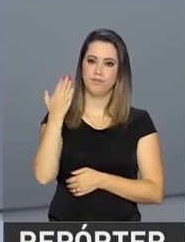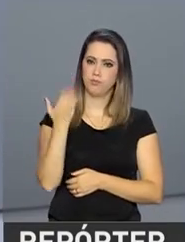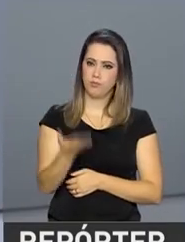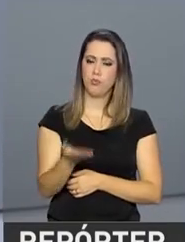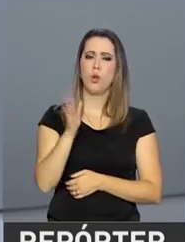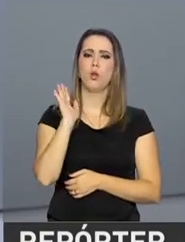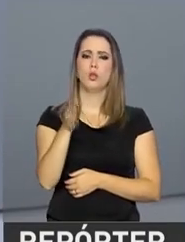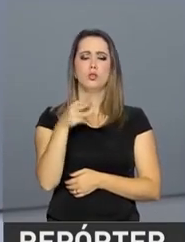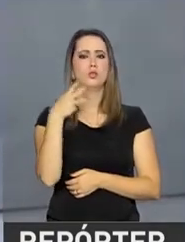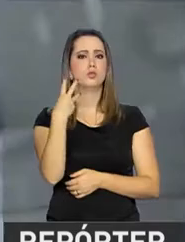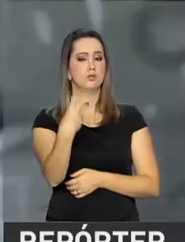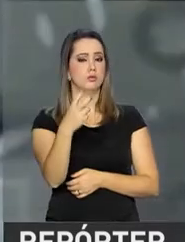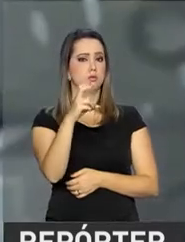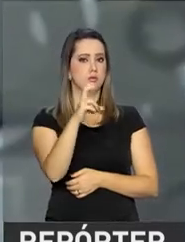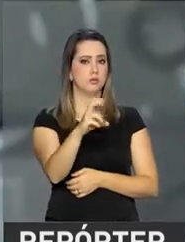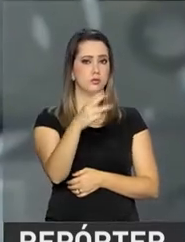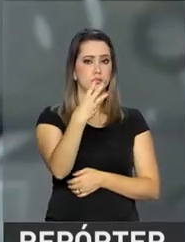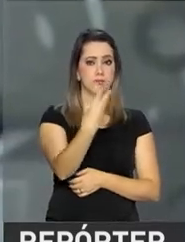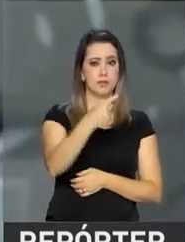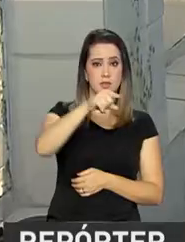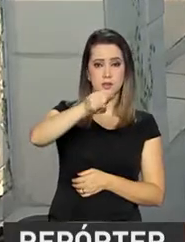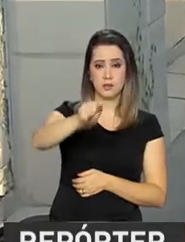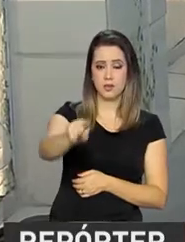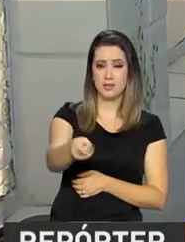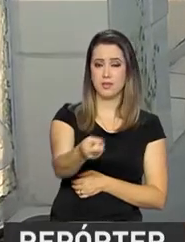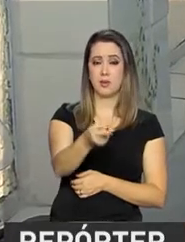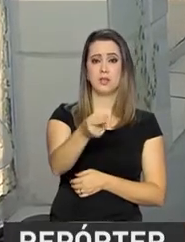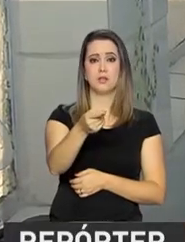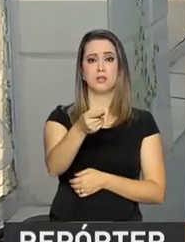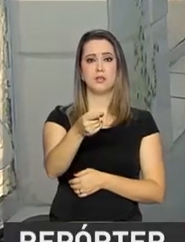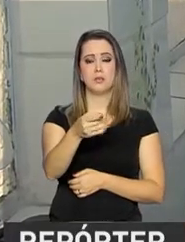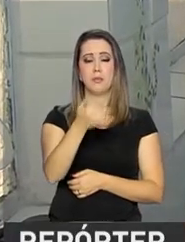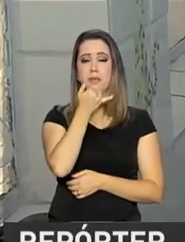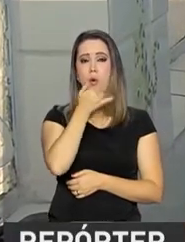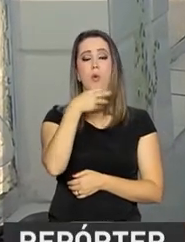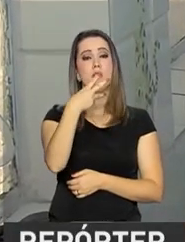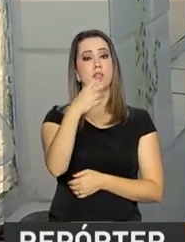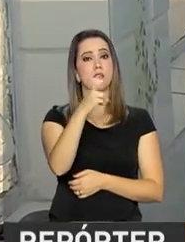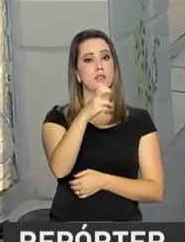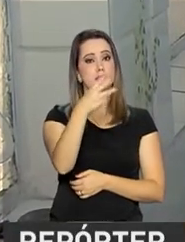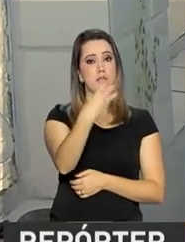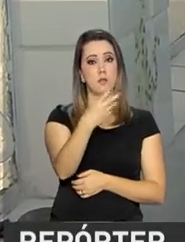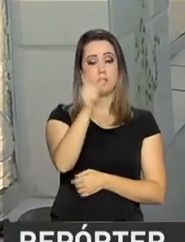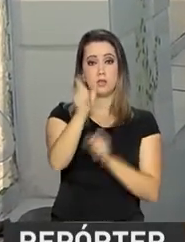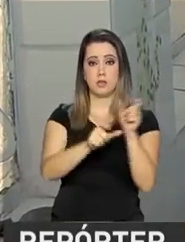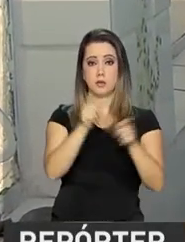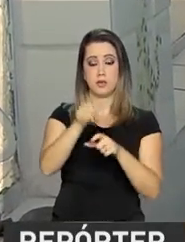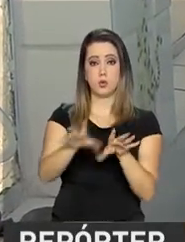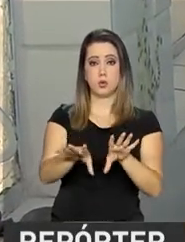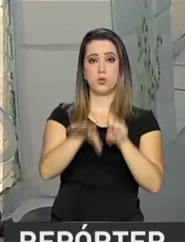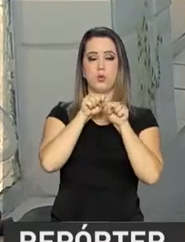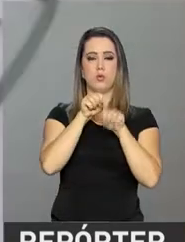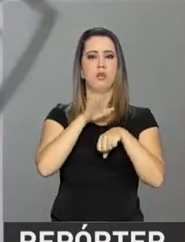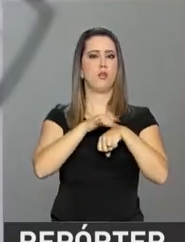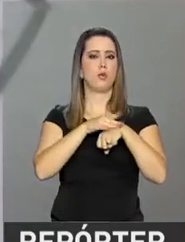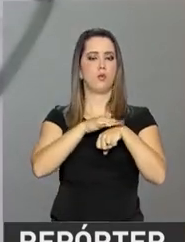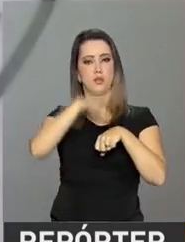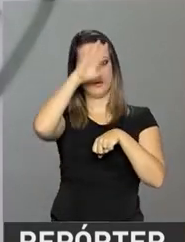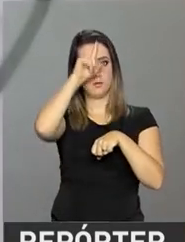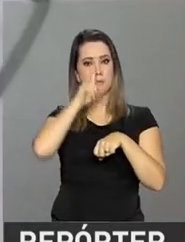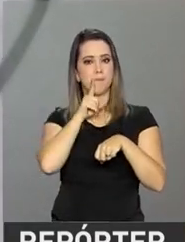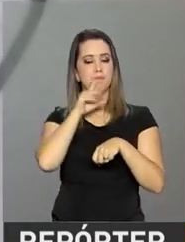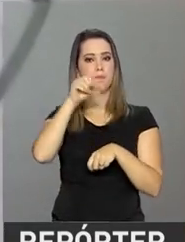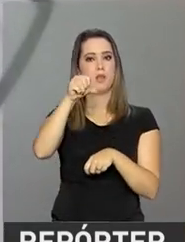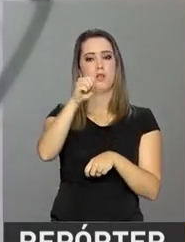país foram registrados no brasil 353 casos de febre amarela sendo que 98 pessoas morreram